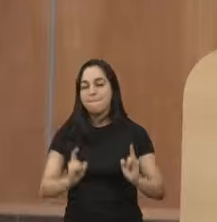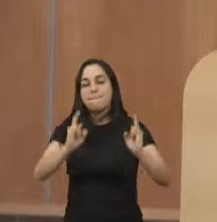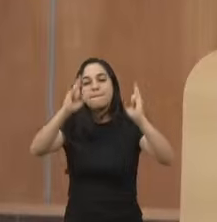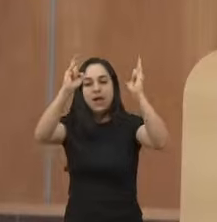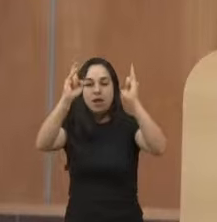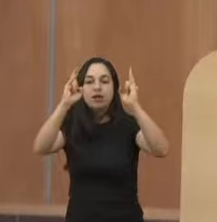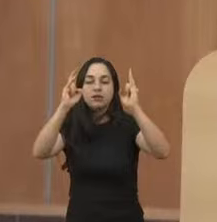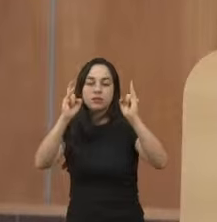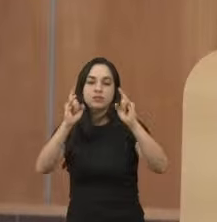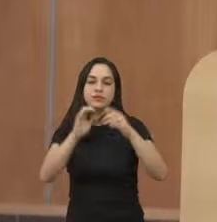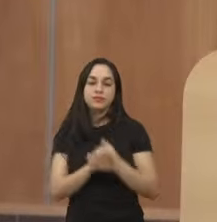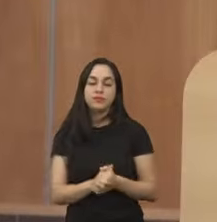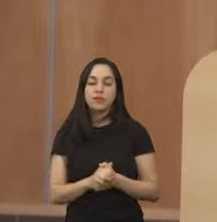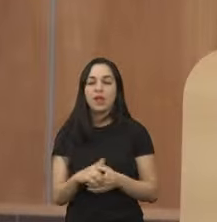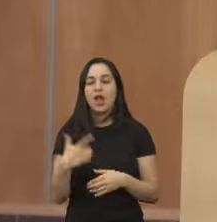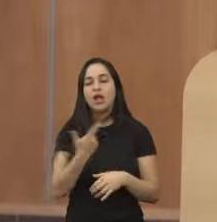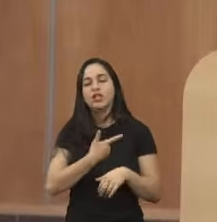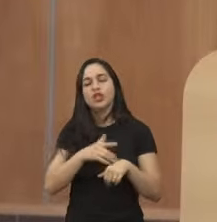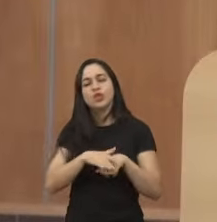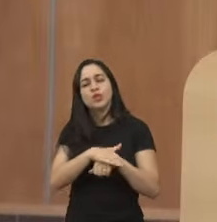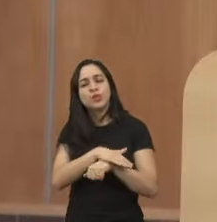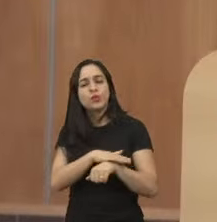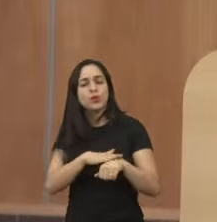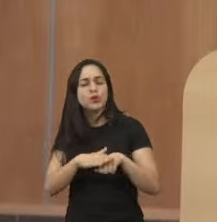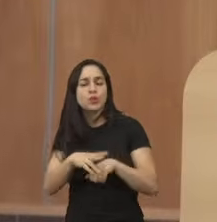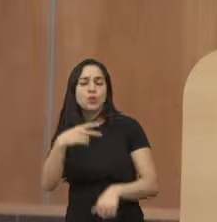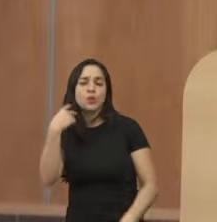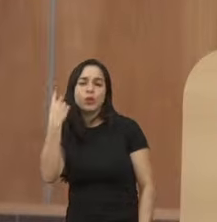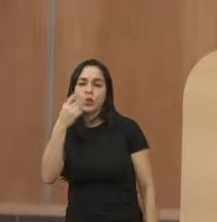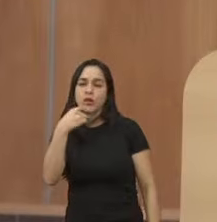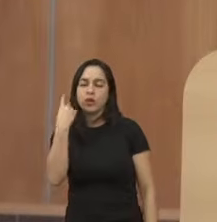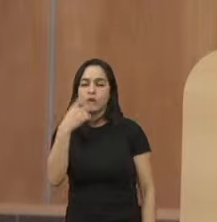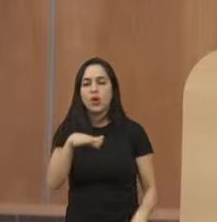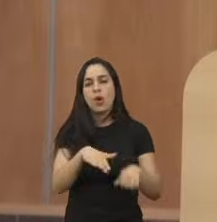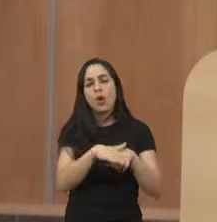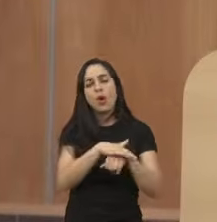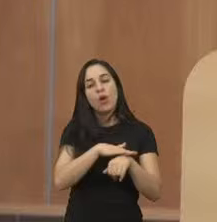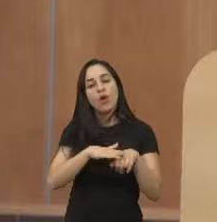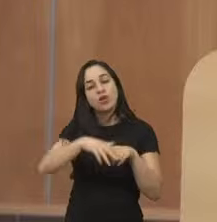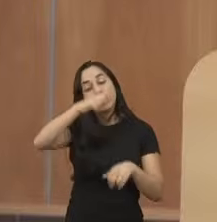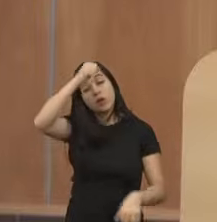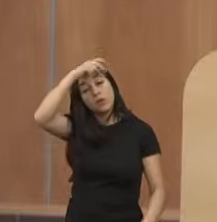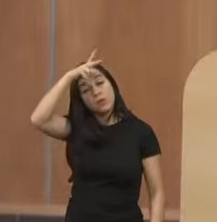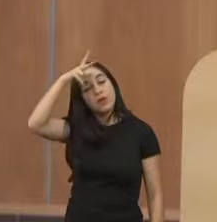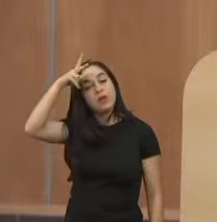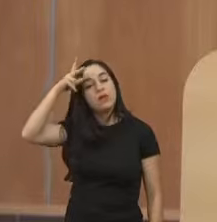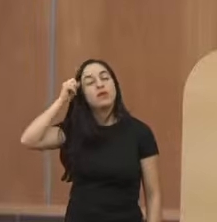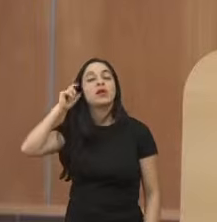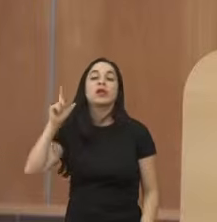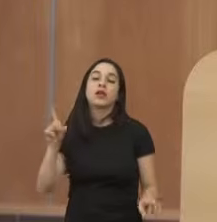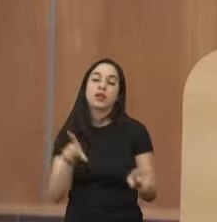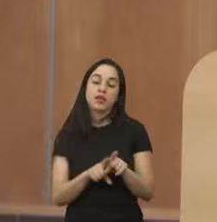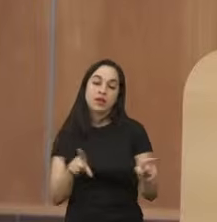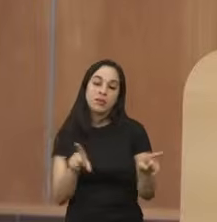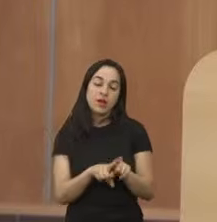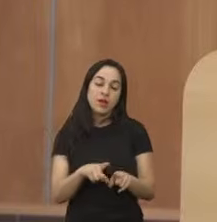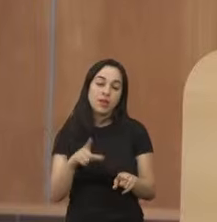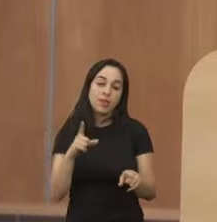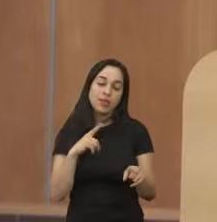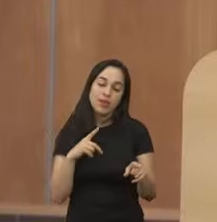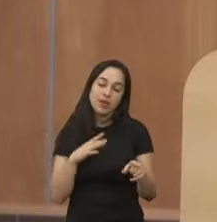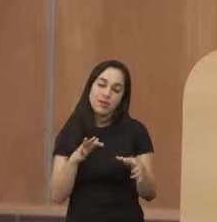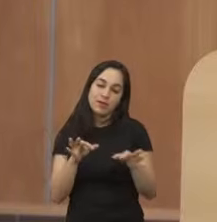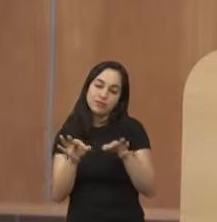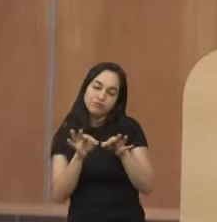populares. A gente conversou muito com os vereadores, conversamos com o prefeito também, ajustamos algumas questões também com a